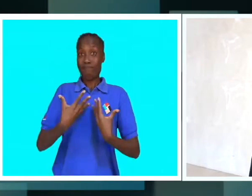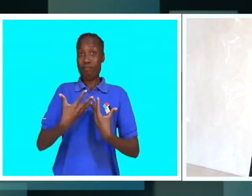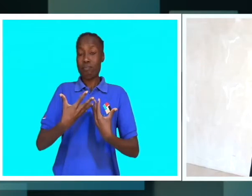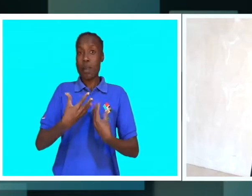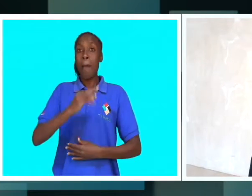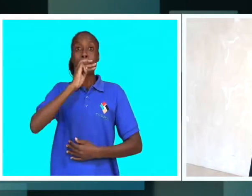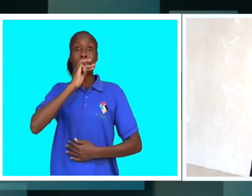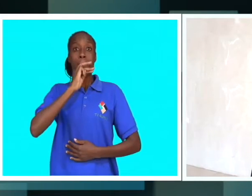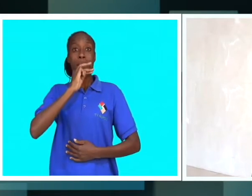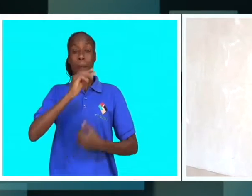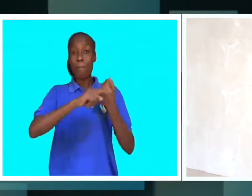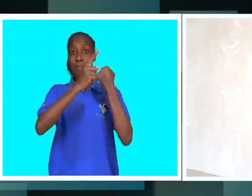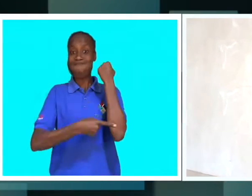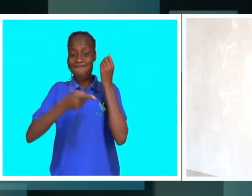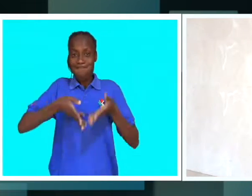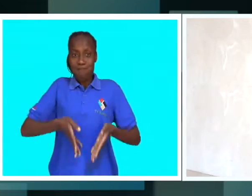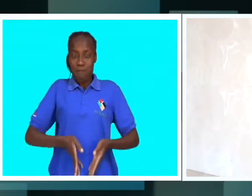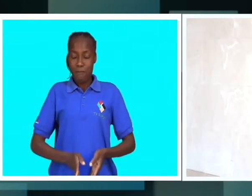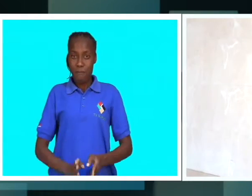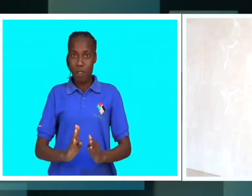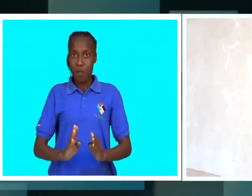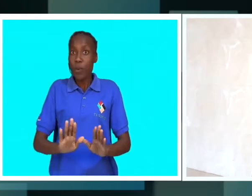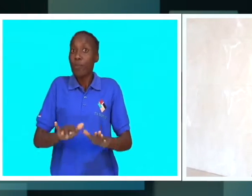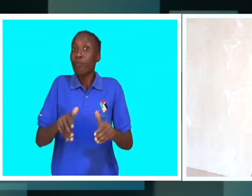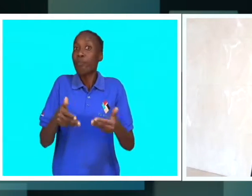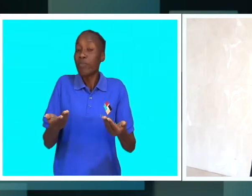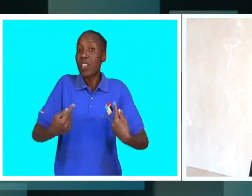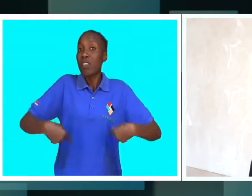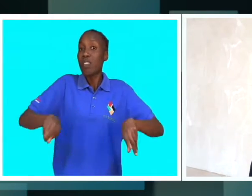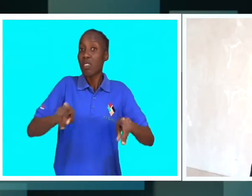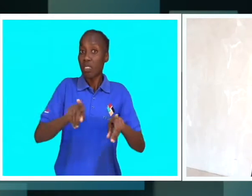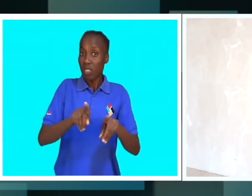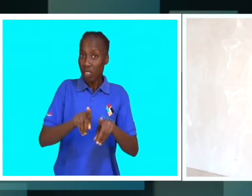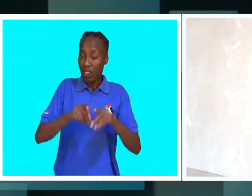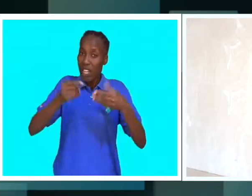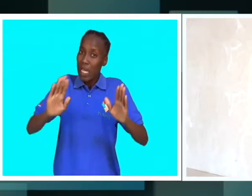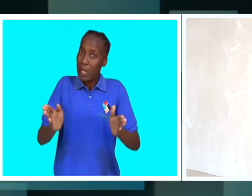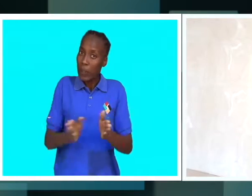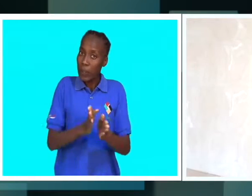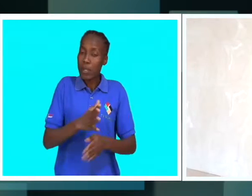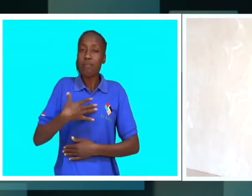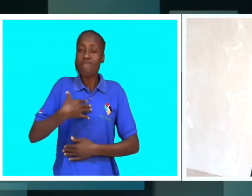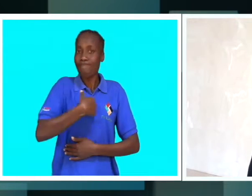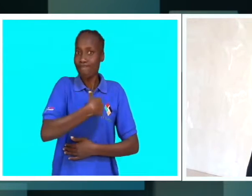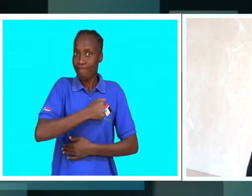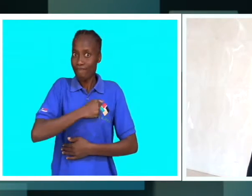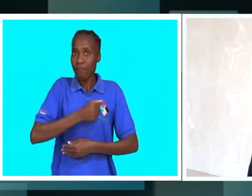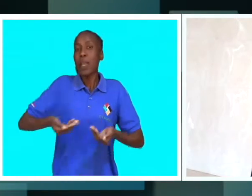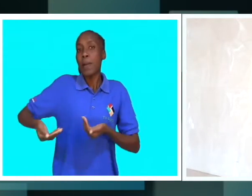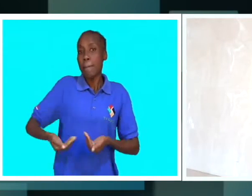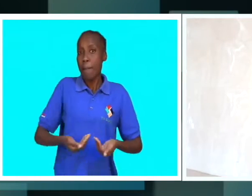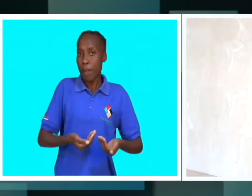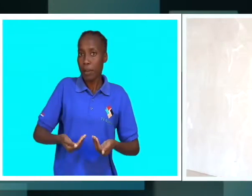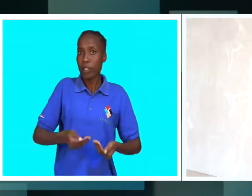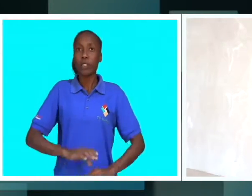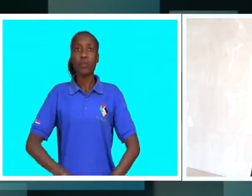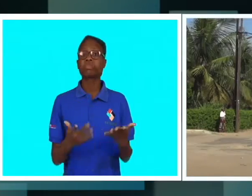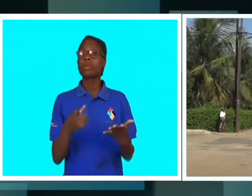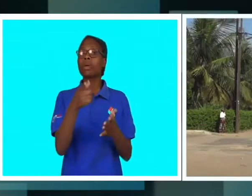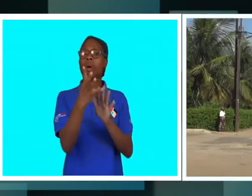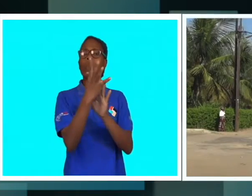a transmissão vertical, que é de mãe para a família e para E também para exigir as mortes maternas e infecções.